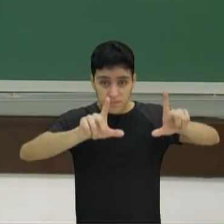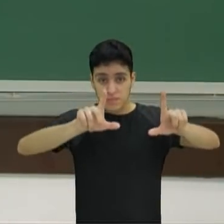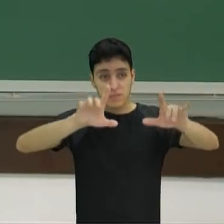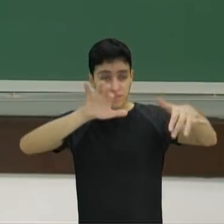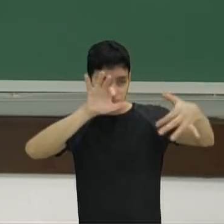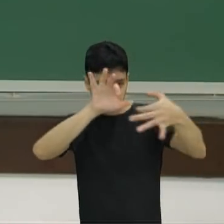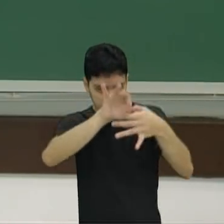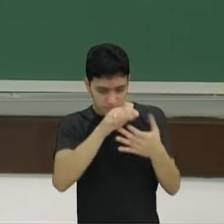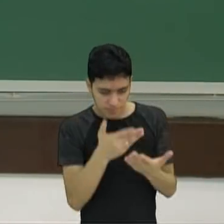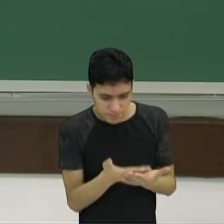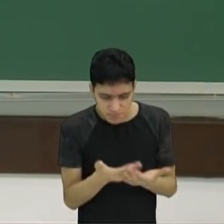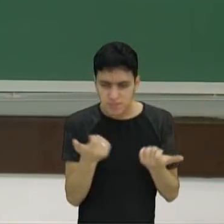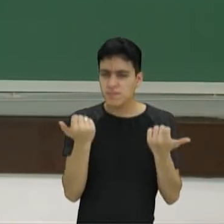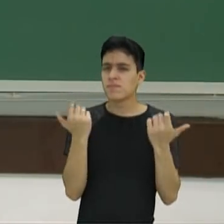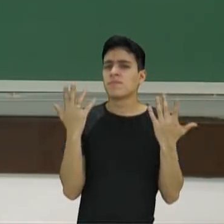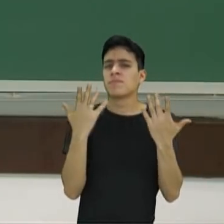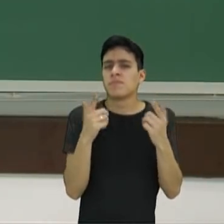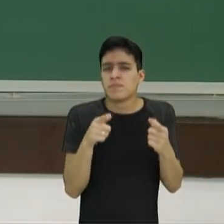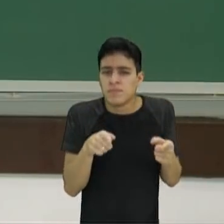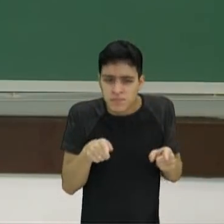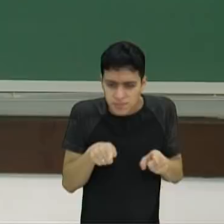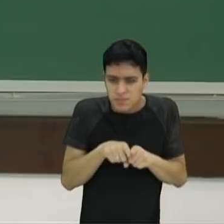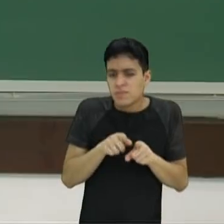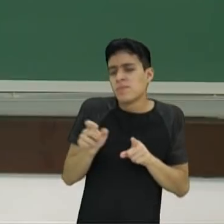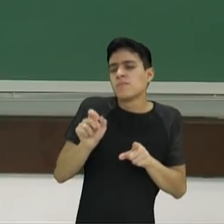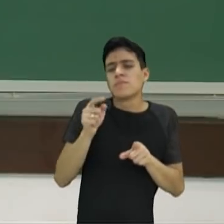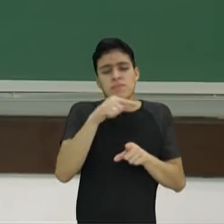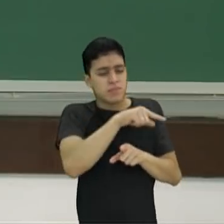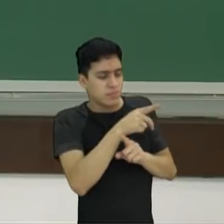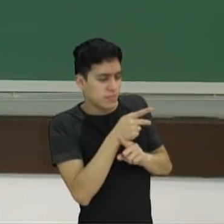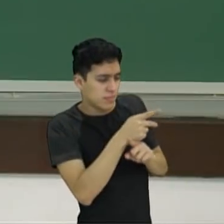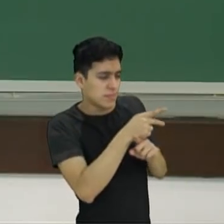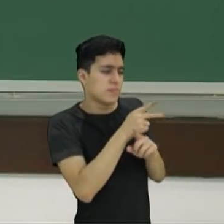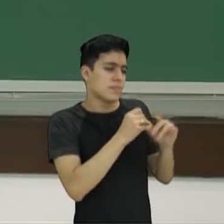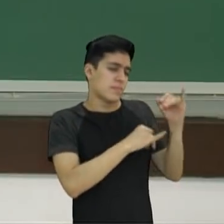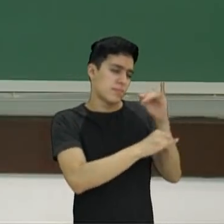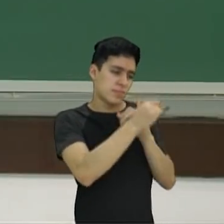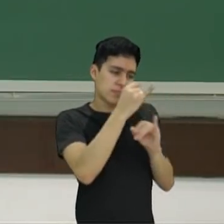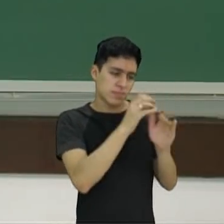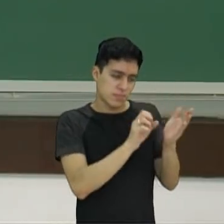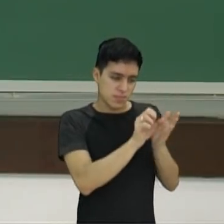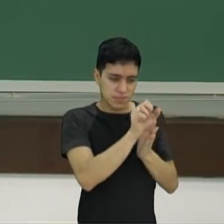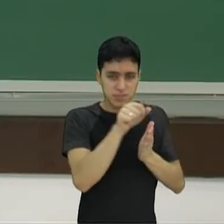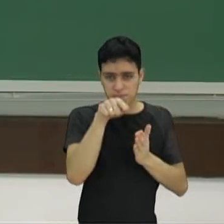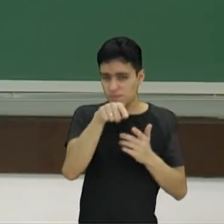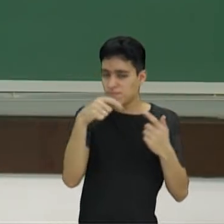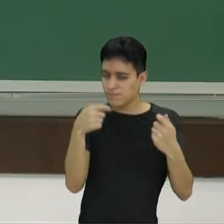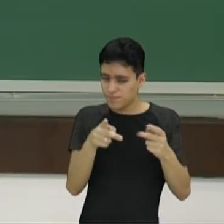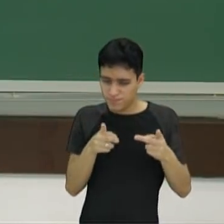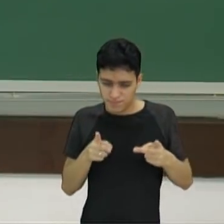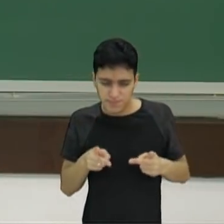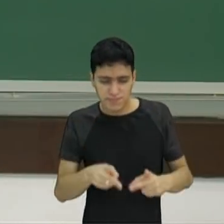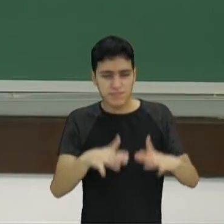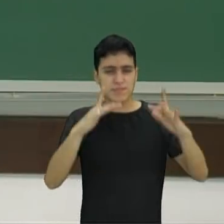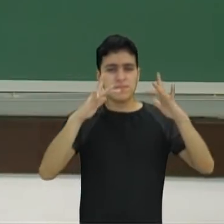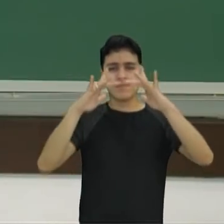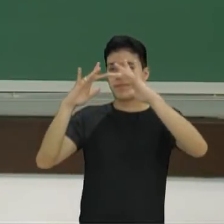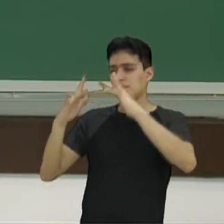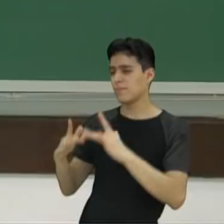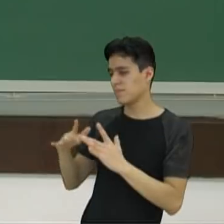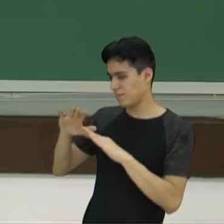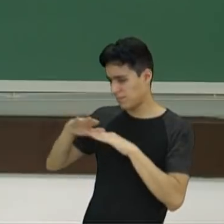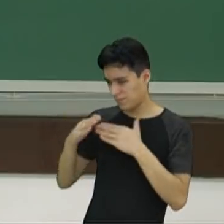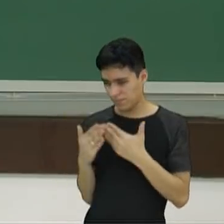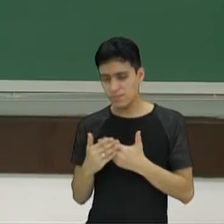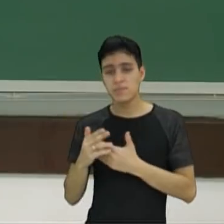estudar, você está de parabéns também, assim como quem está pelo Class. Você deve manter um contato com o seu